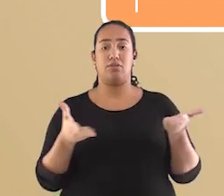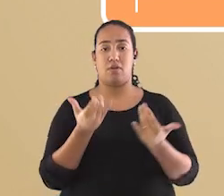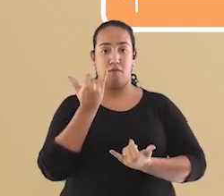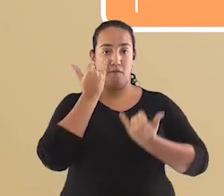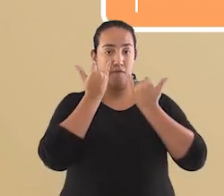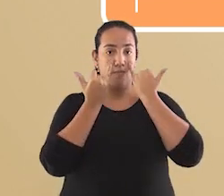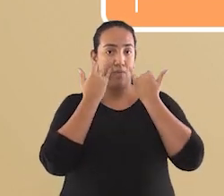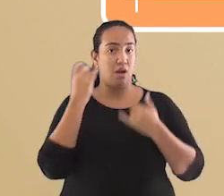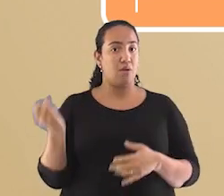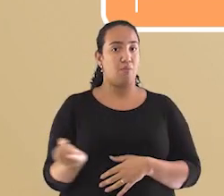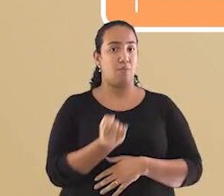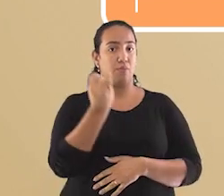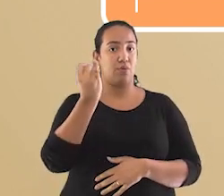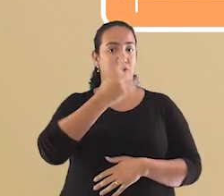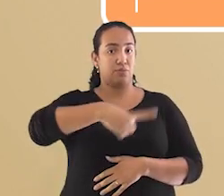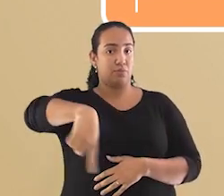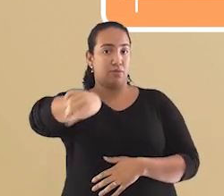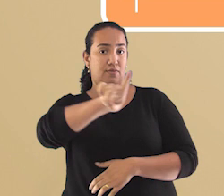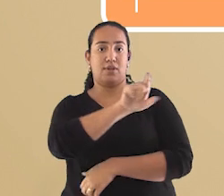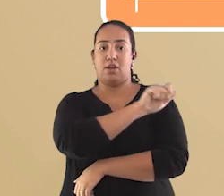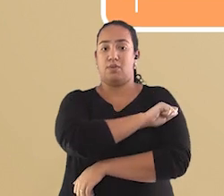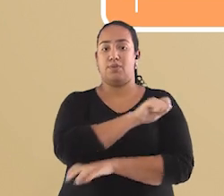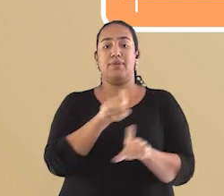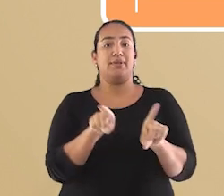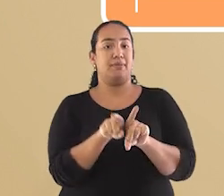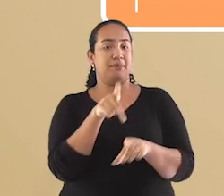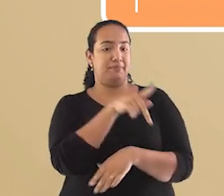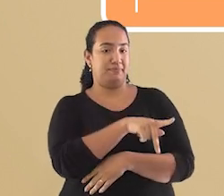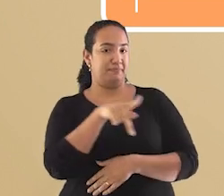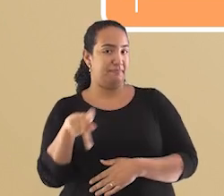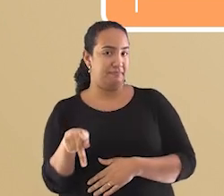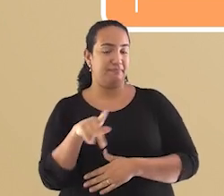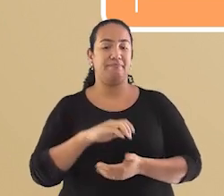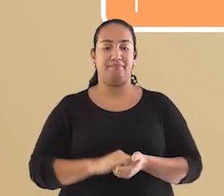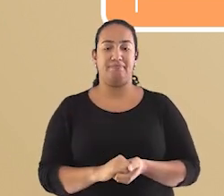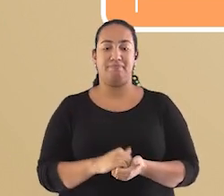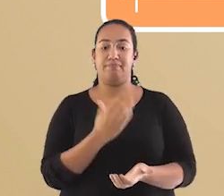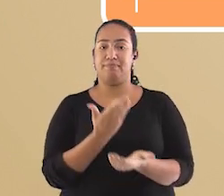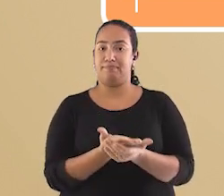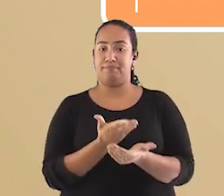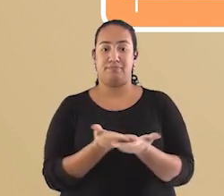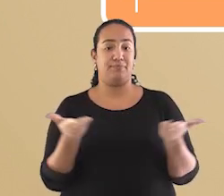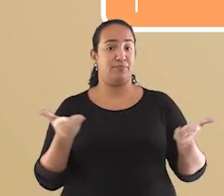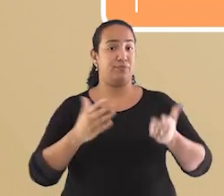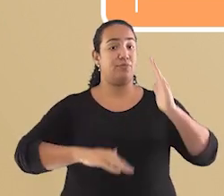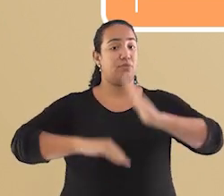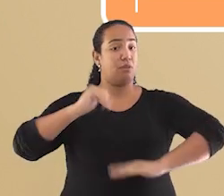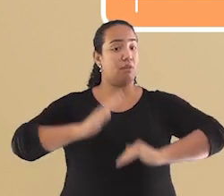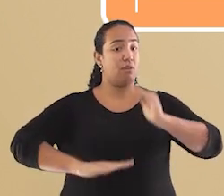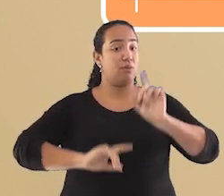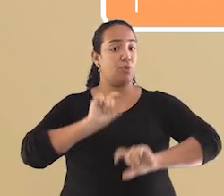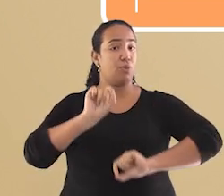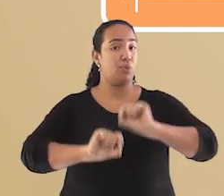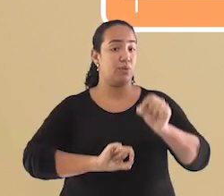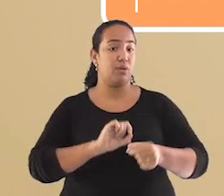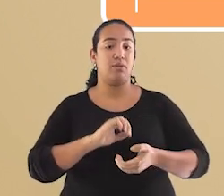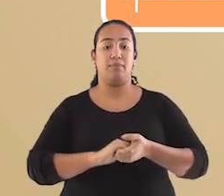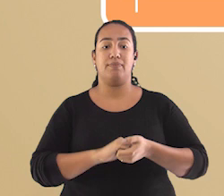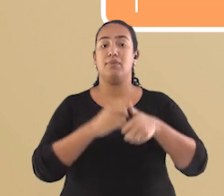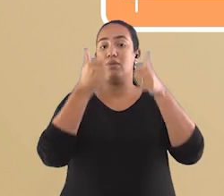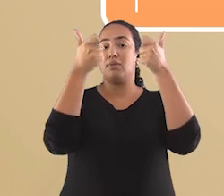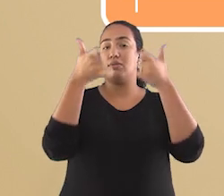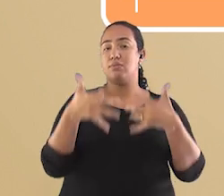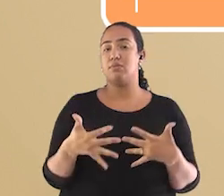algumas informações para vocês, estudantes e professores, se organizarem. Essa aula trabalha com a habilidade de explicar